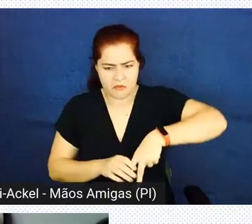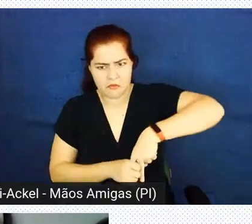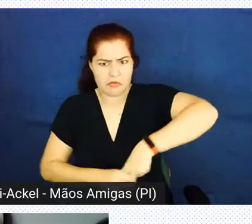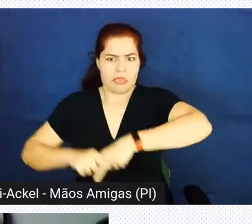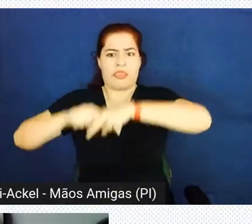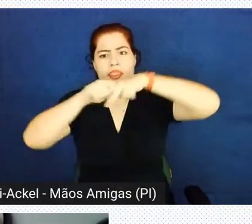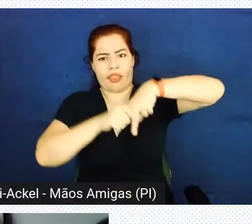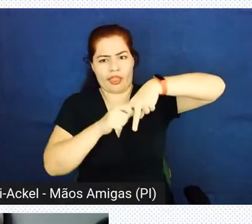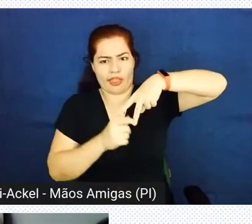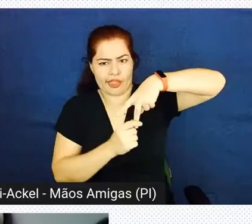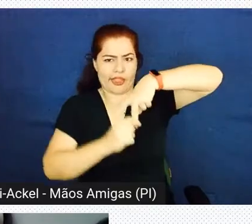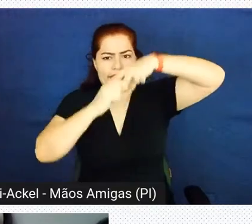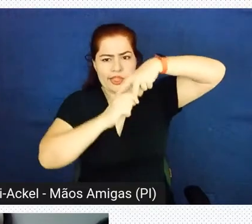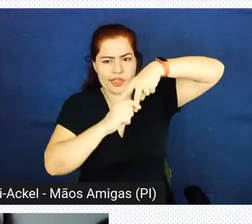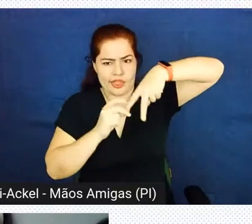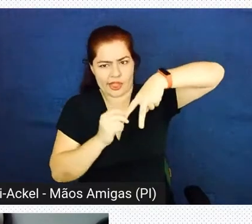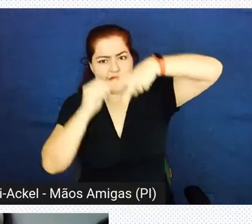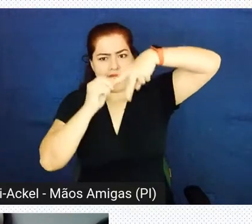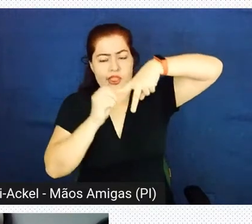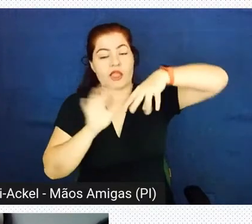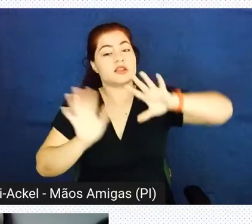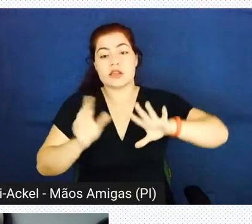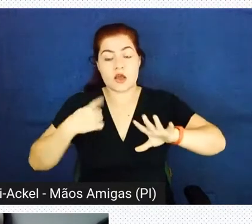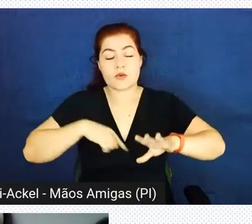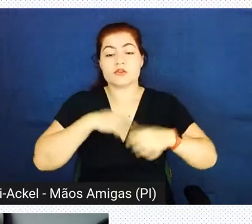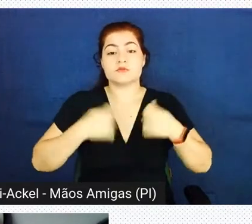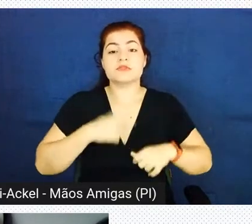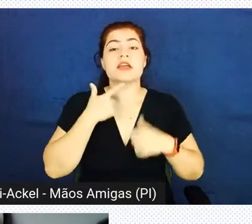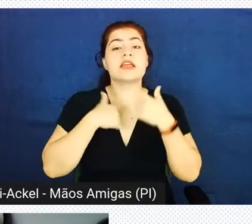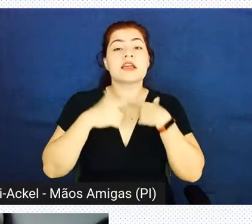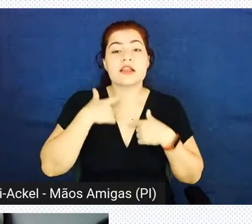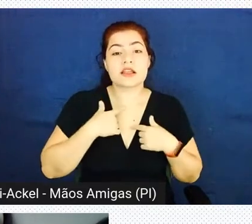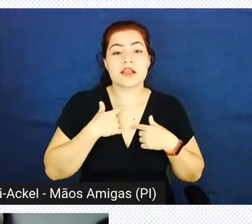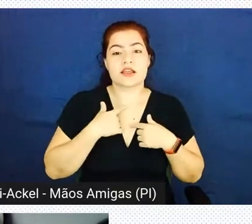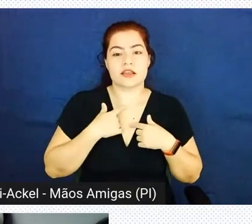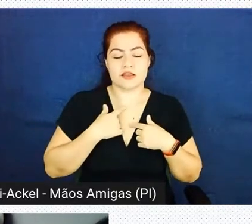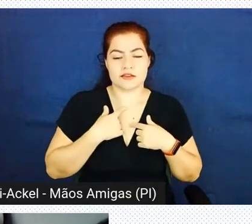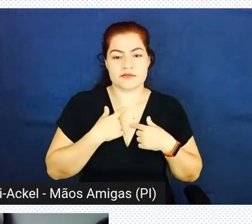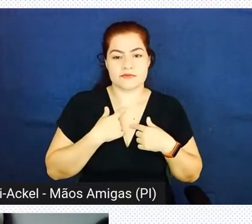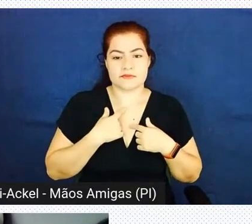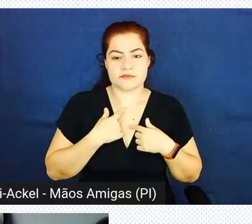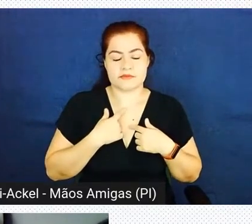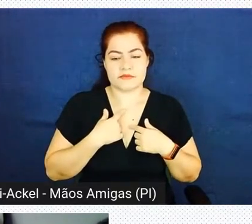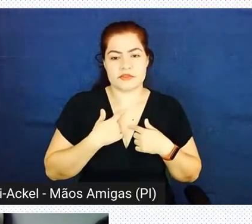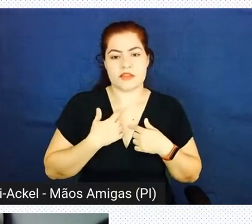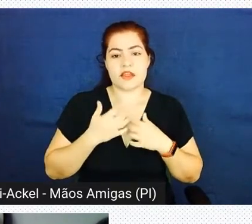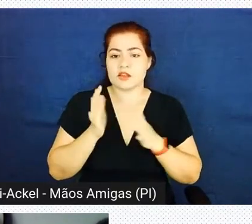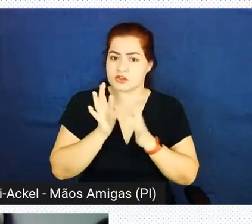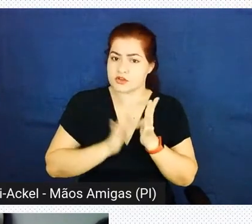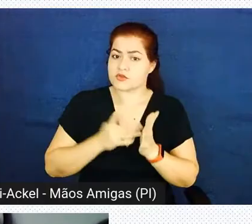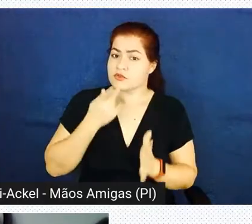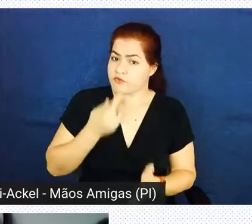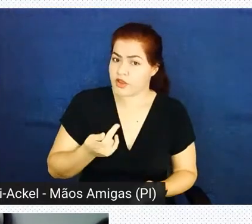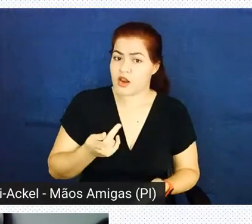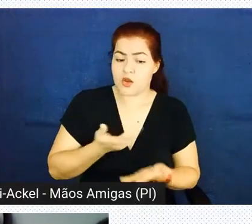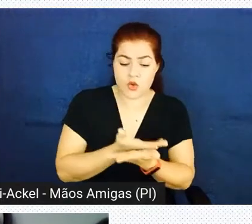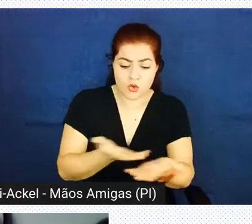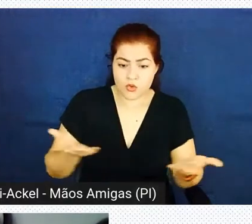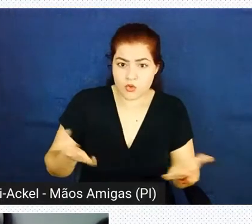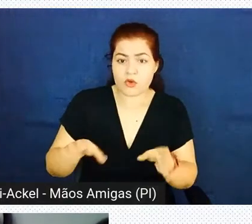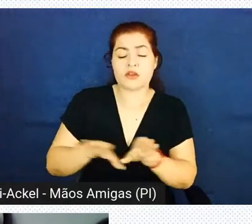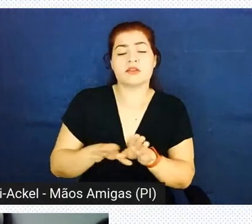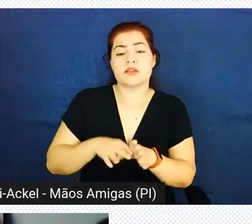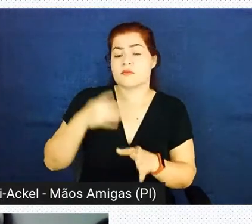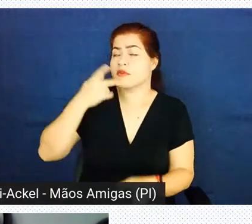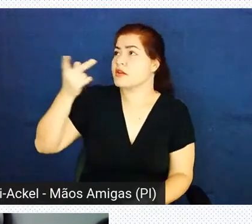não. Precisamos querer, não é? Jesus disse tanto àqueles, mas disse para nós e continua dizendo: que